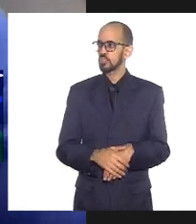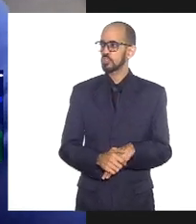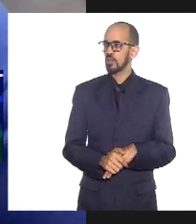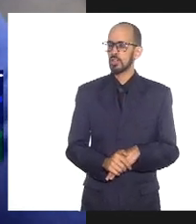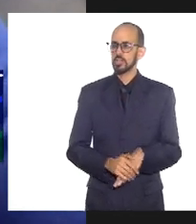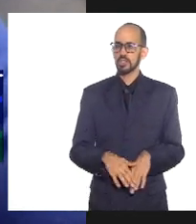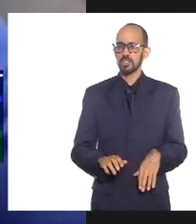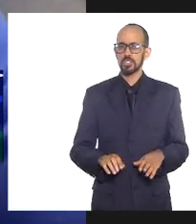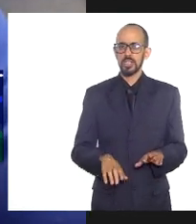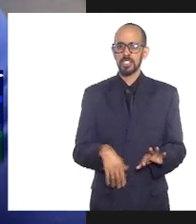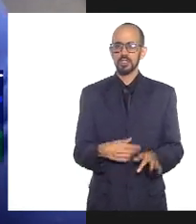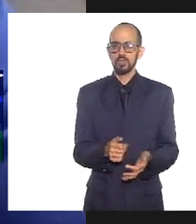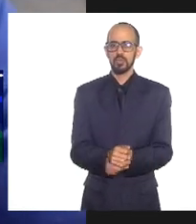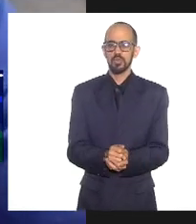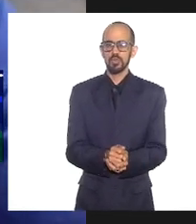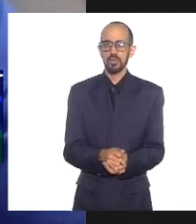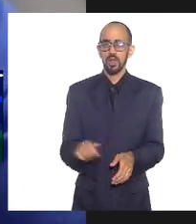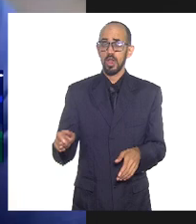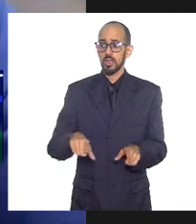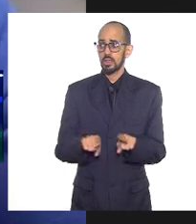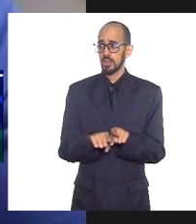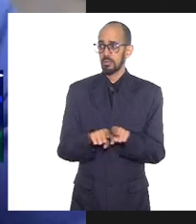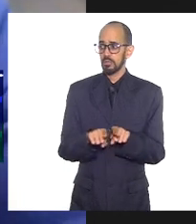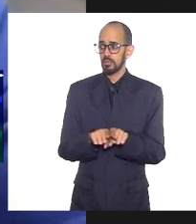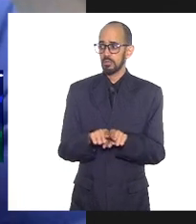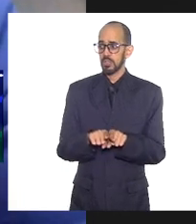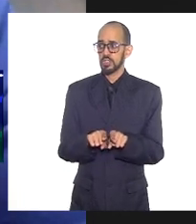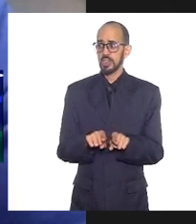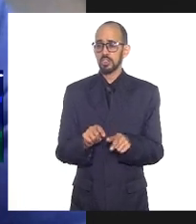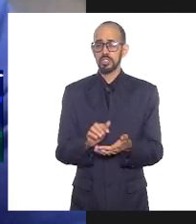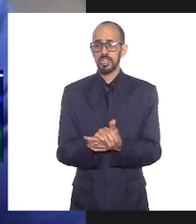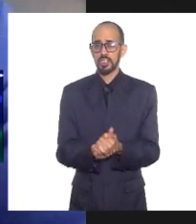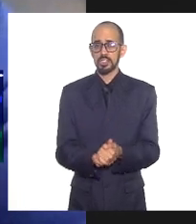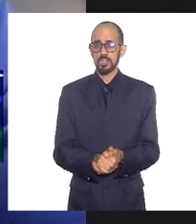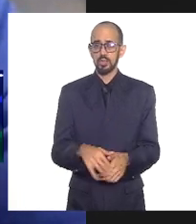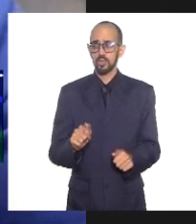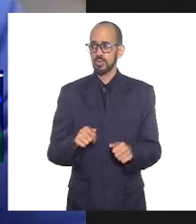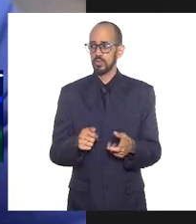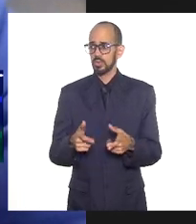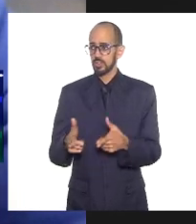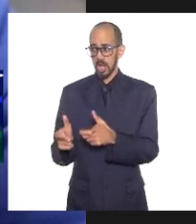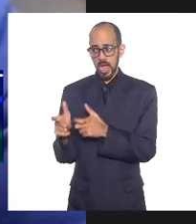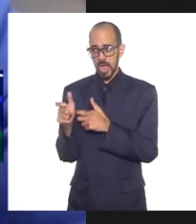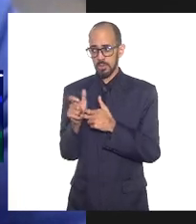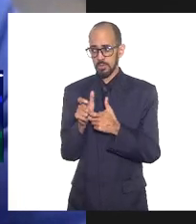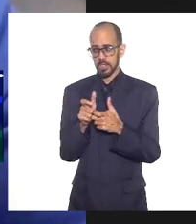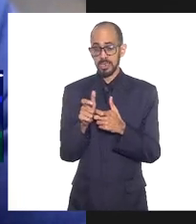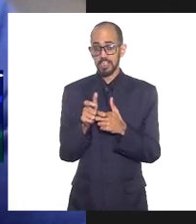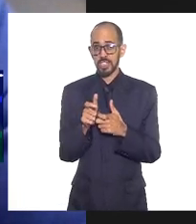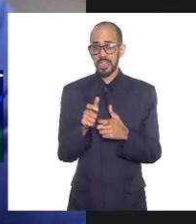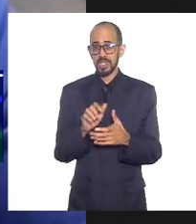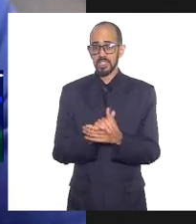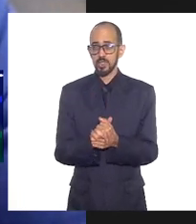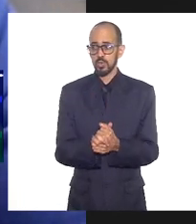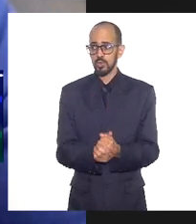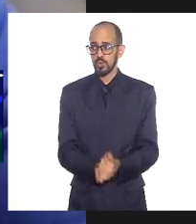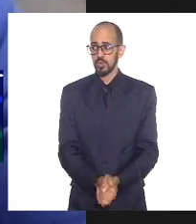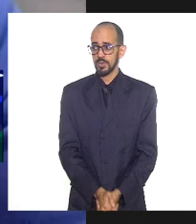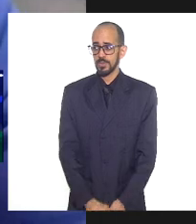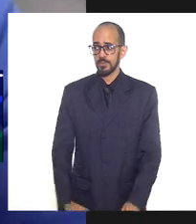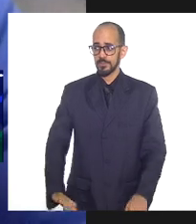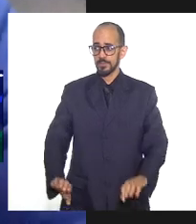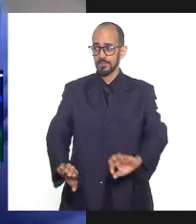armas, inclusive, e são as armas que matam. Então, portanto, toda falácia que se dizem